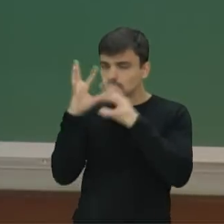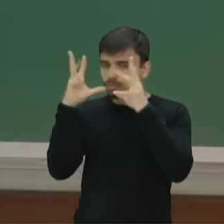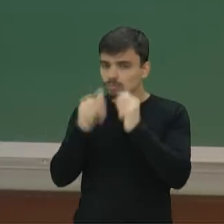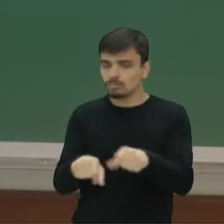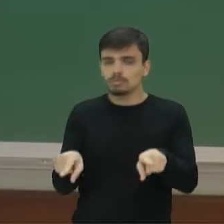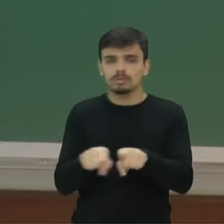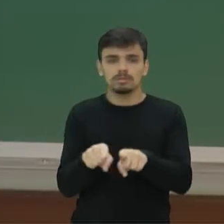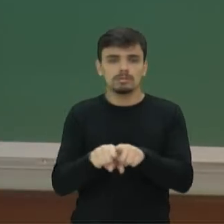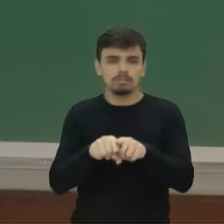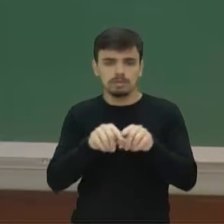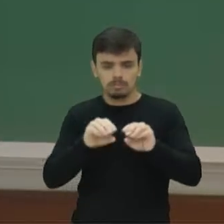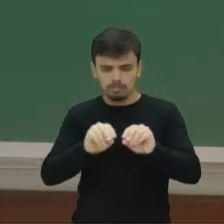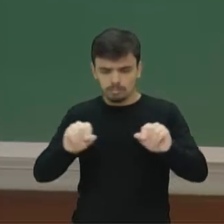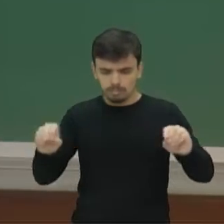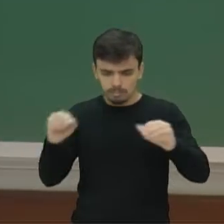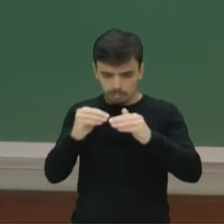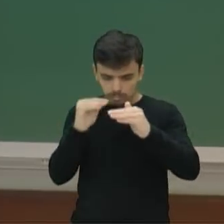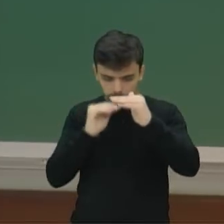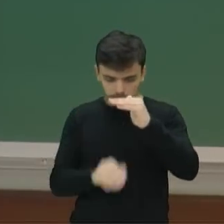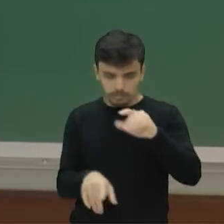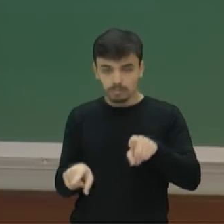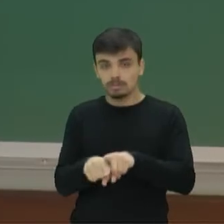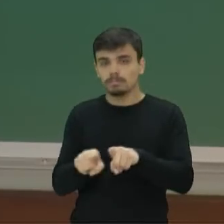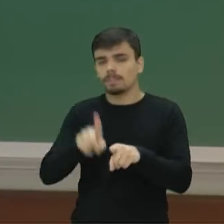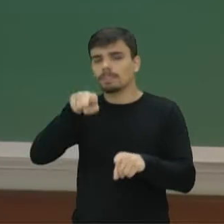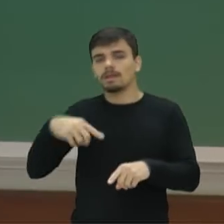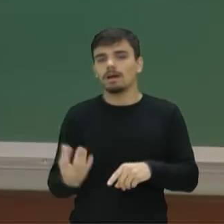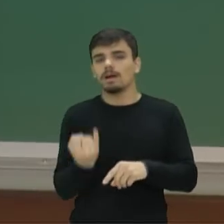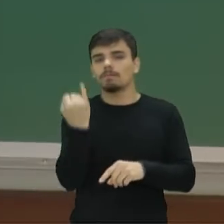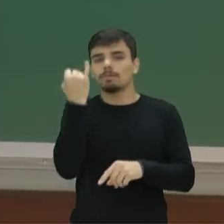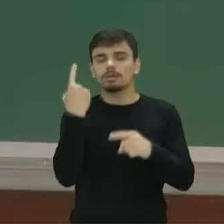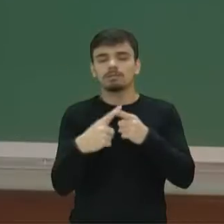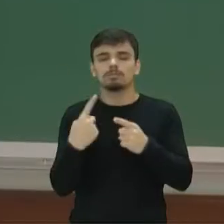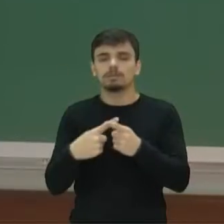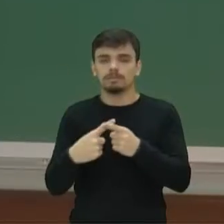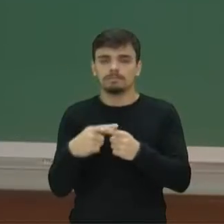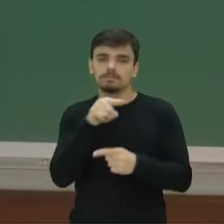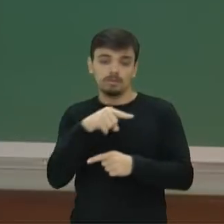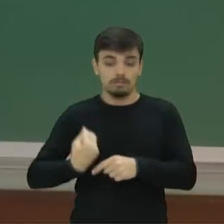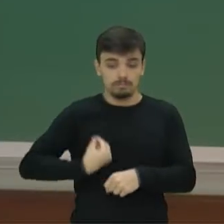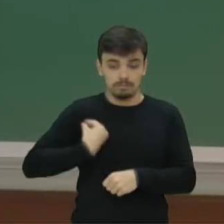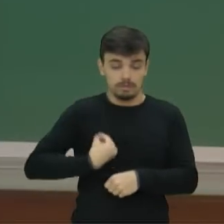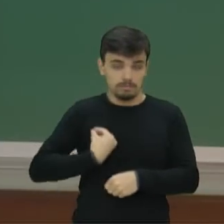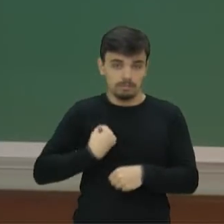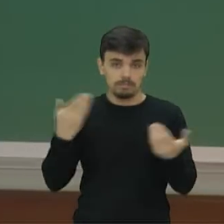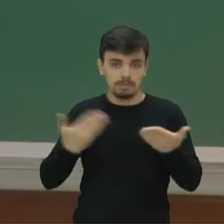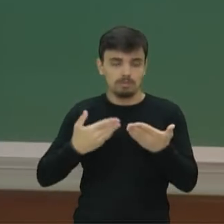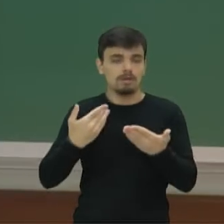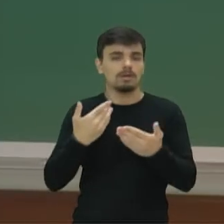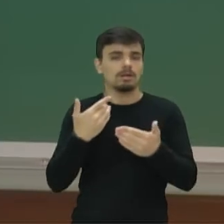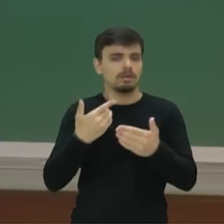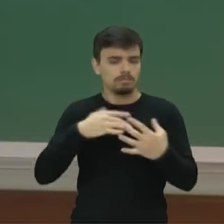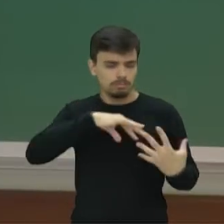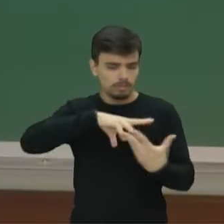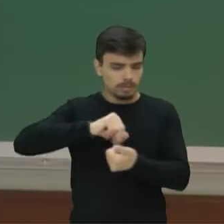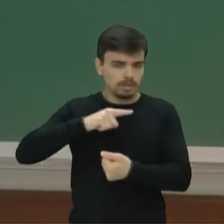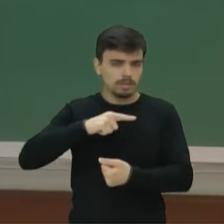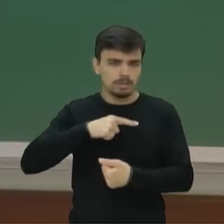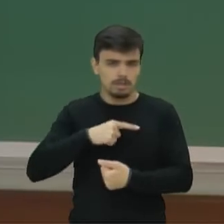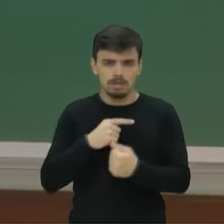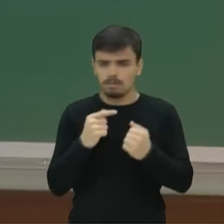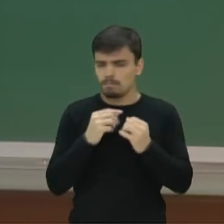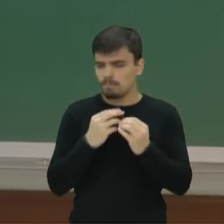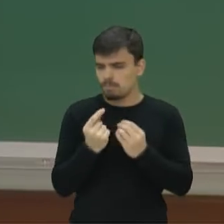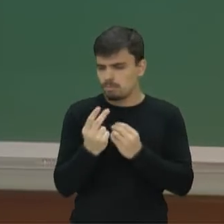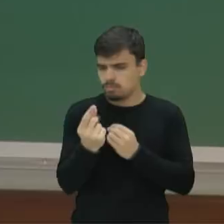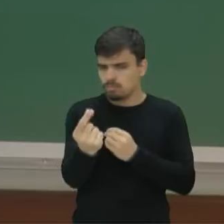a sua superfície quanto o seu subsolo. Isso é muito importante porque nós vivemos em um planeta de recursos finitos e se a